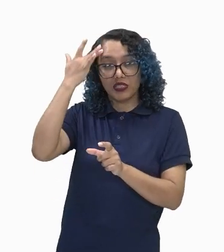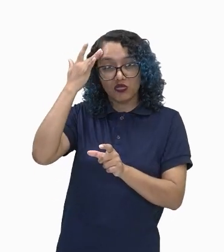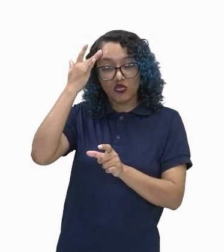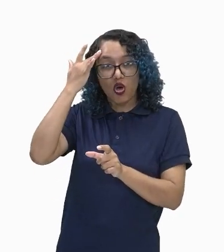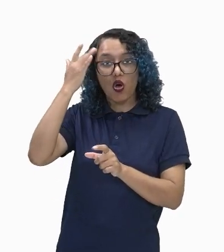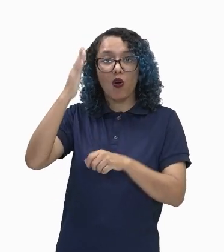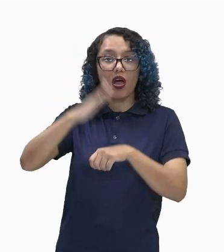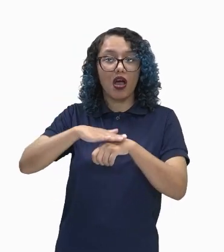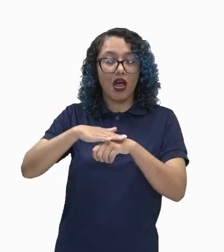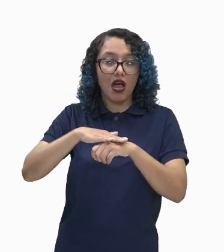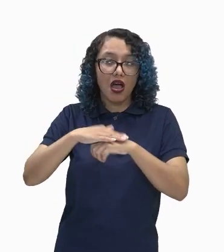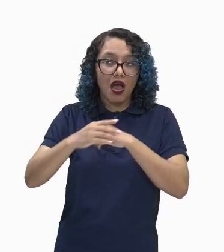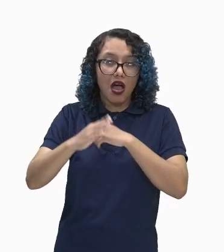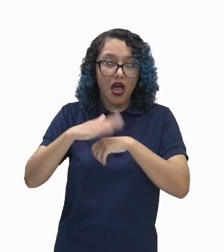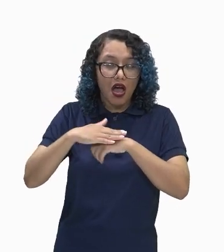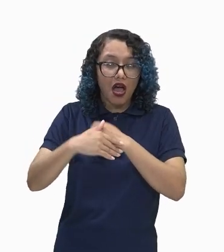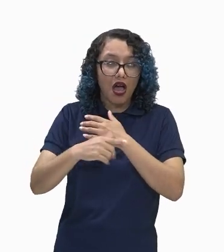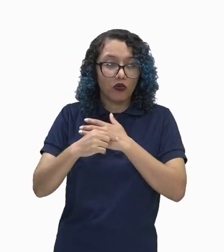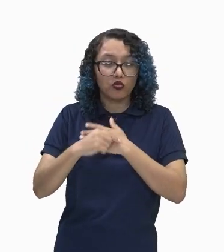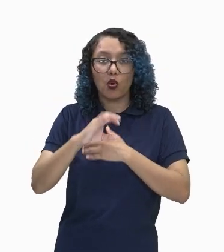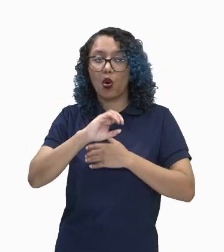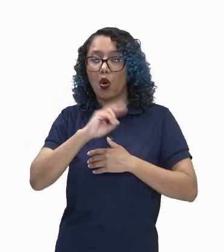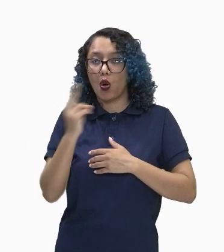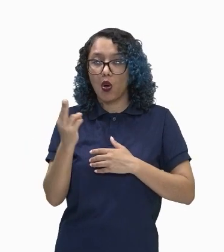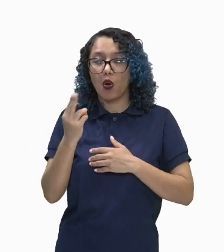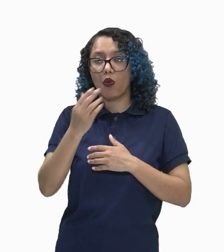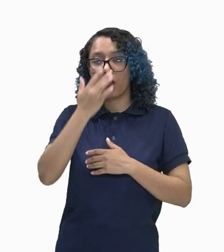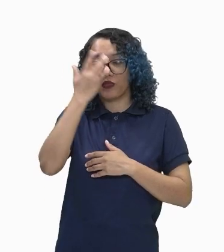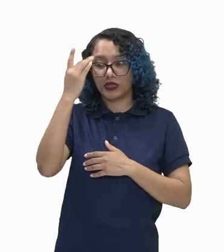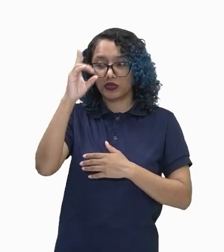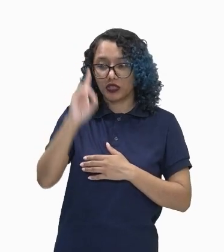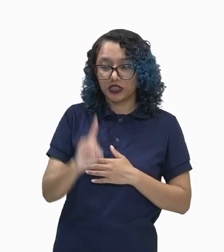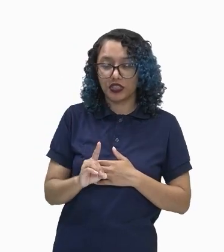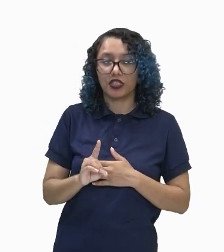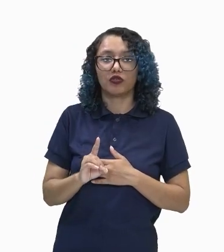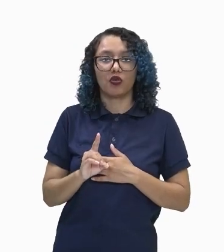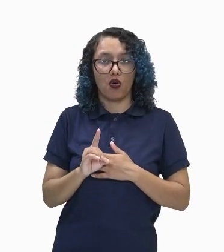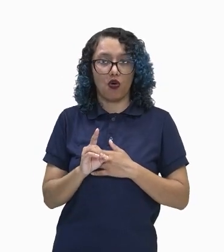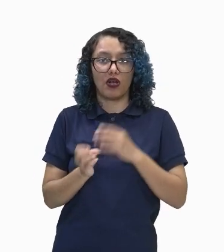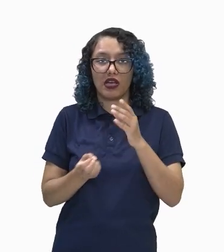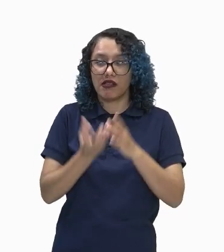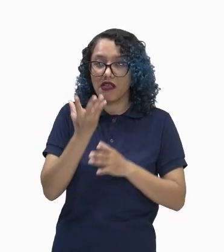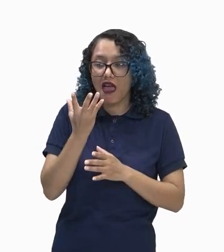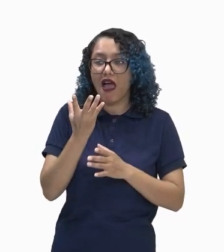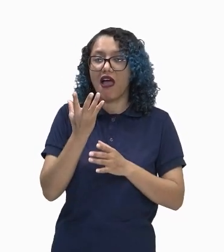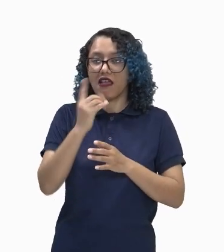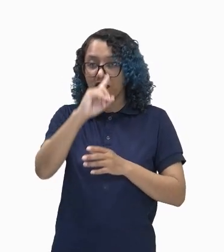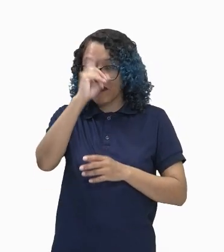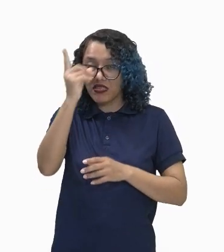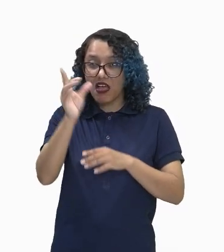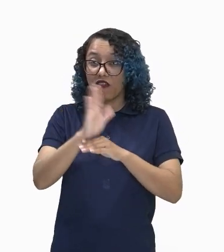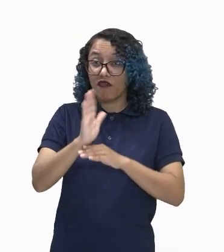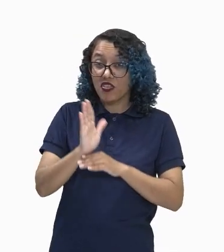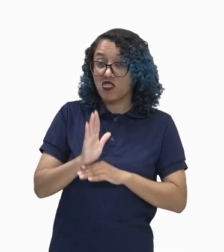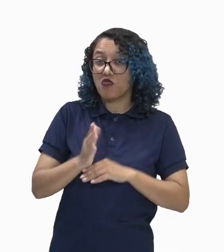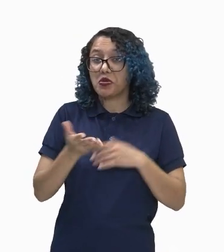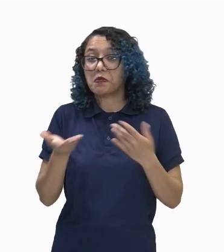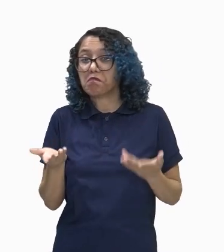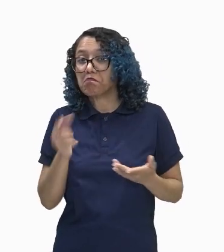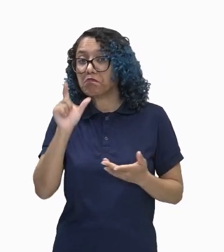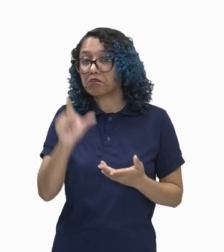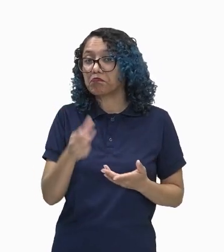dirigiu, criou aquele vídeo, aquela novela, aquela série, né? Aquele filme.